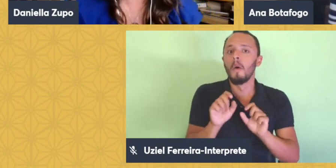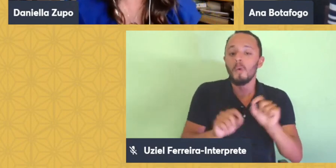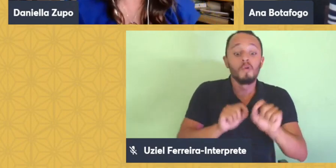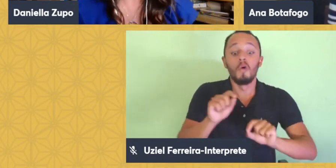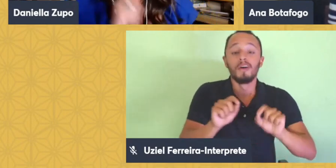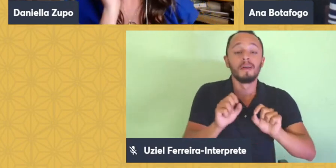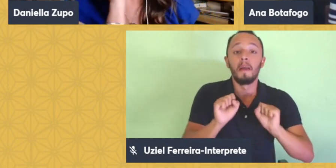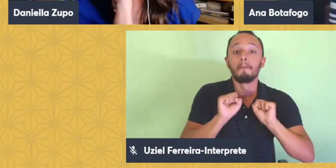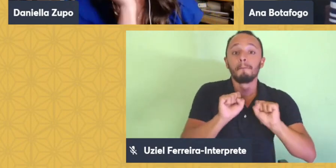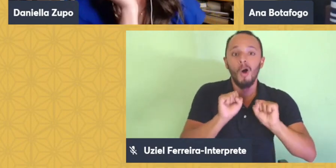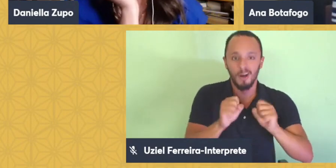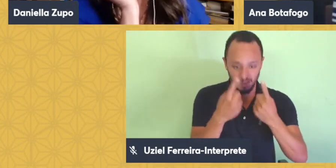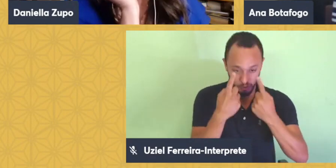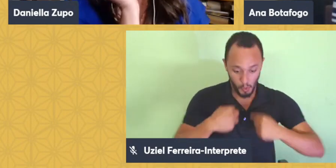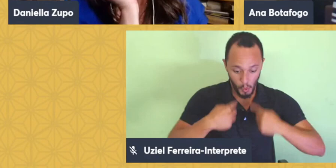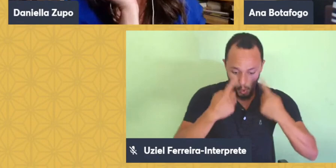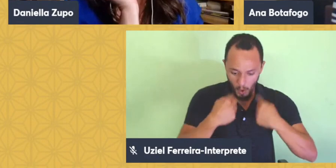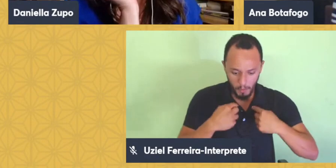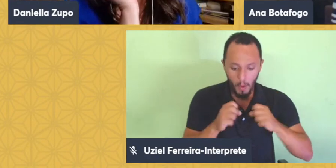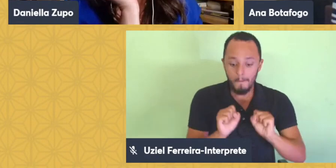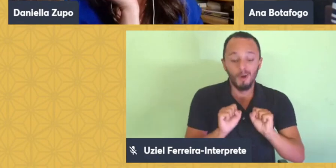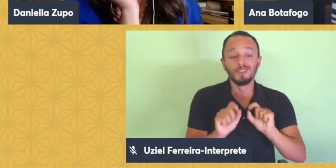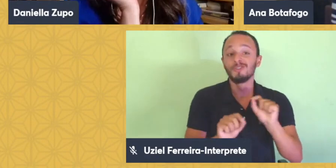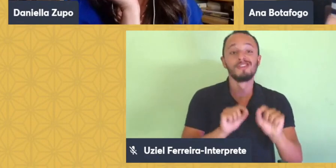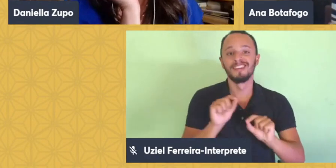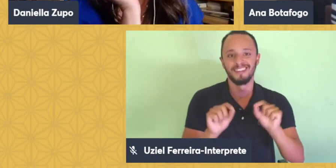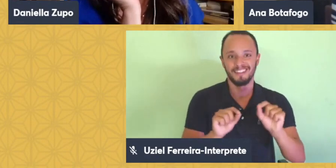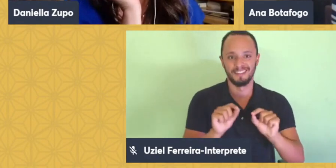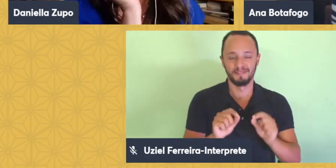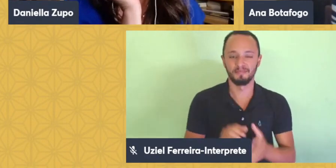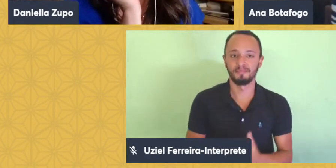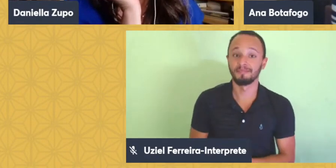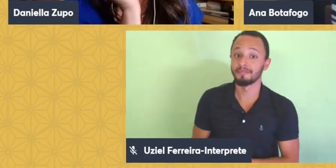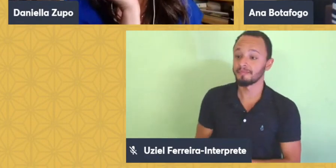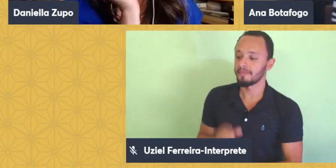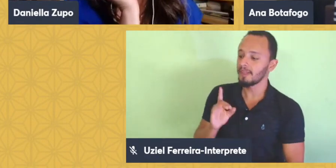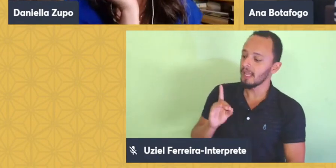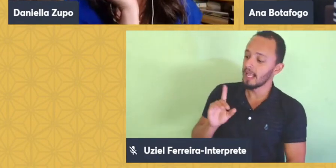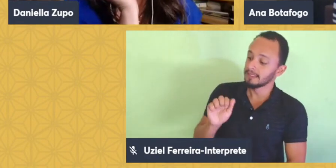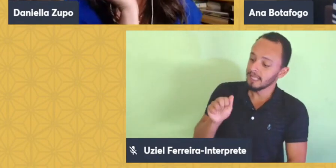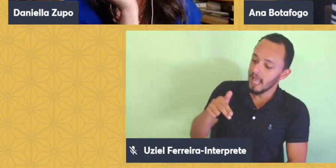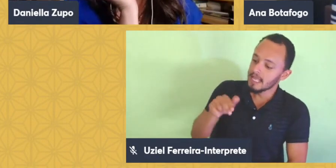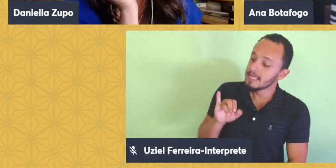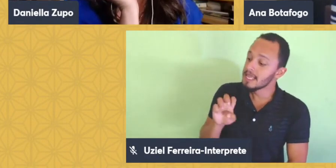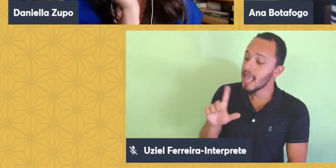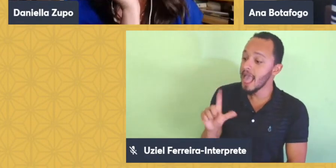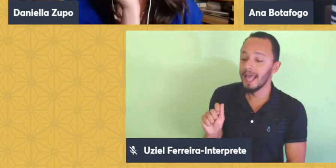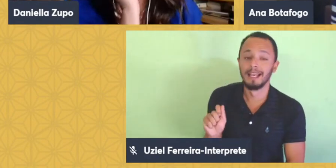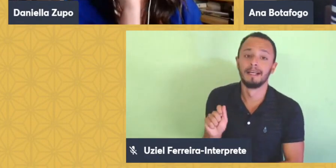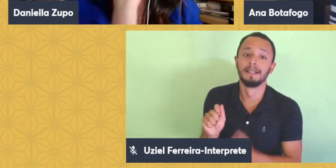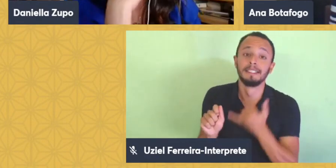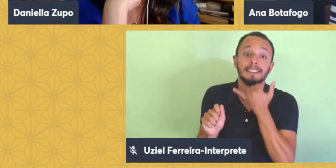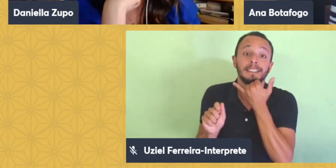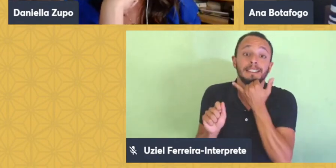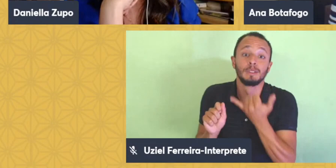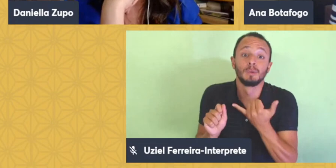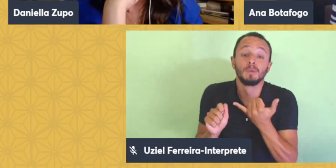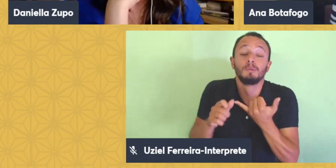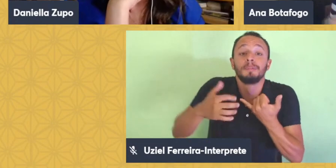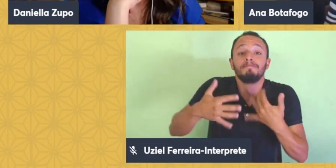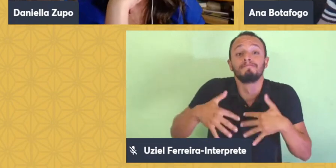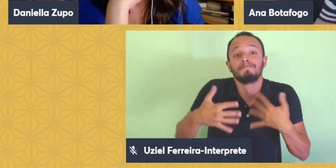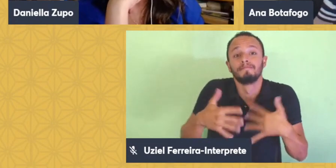Botafogo é Daniela eu tô entrando de novo eu perdi vocês agora durante um